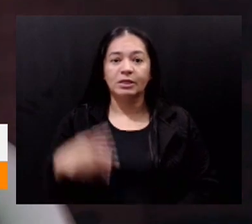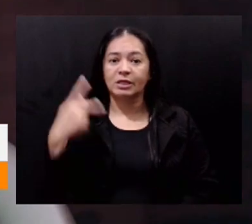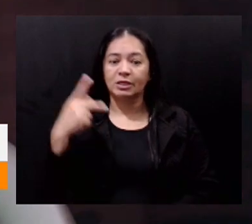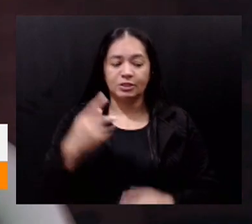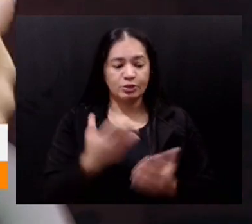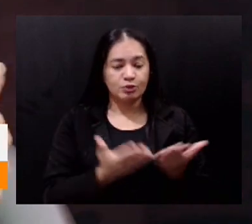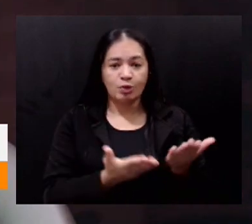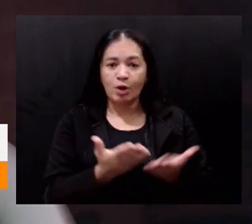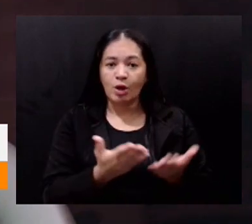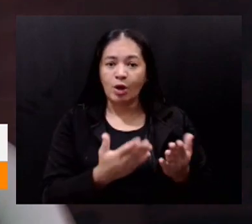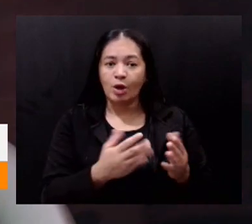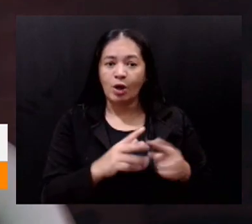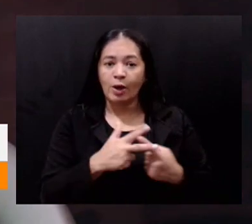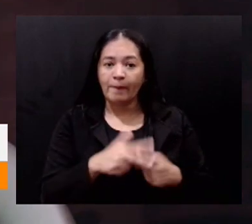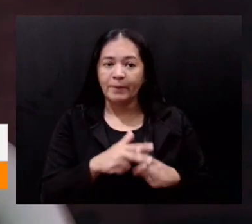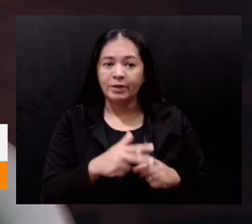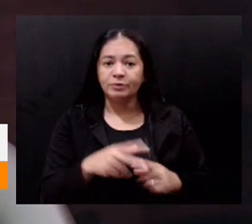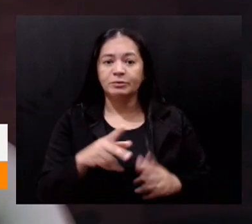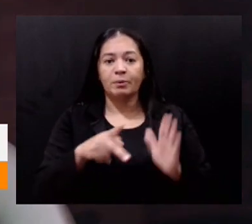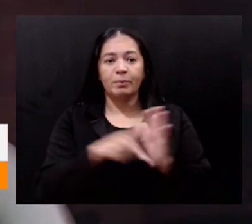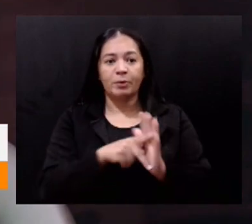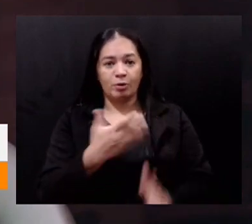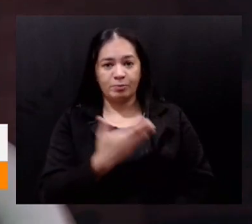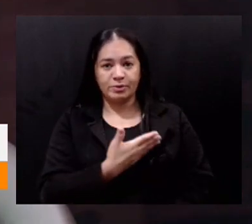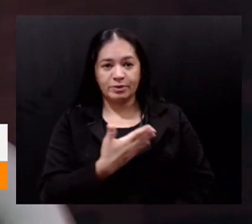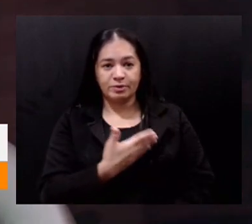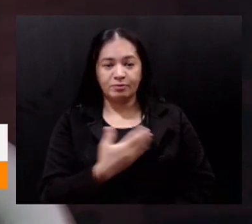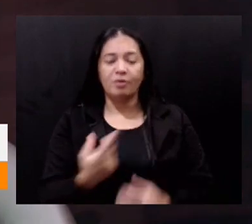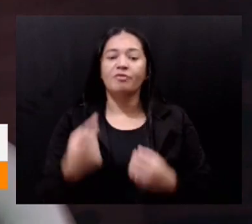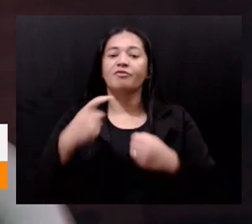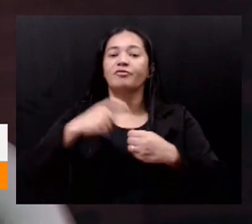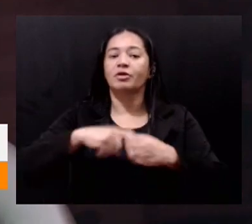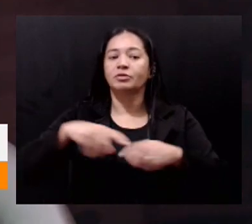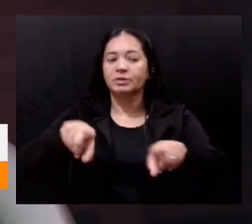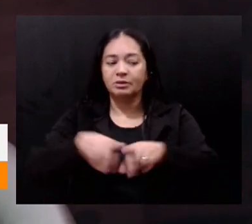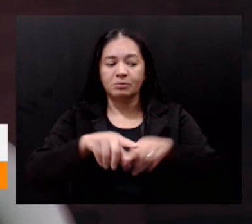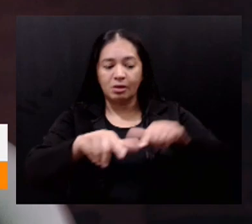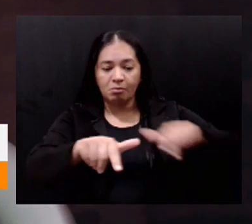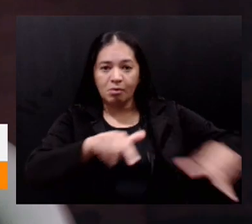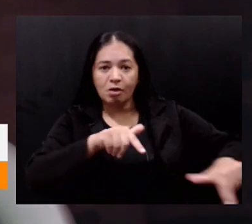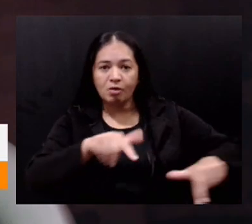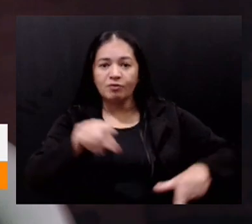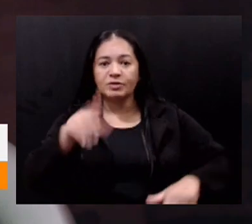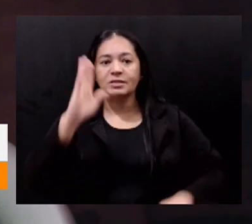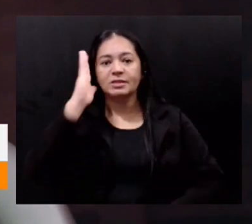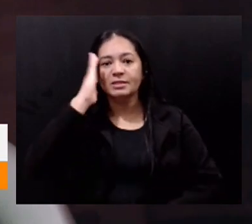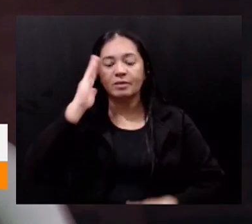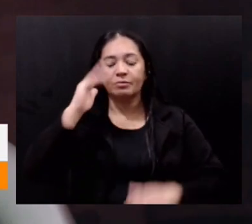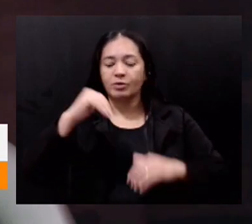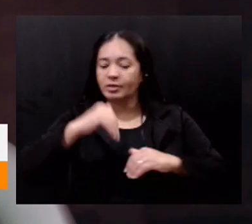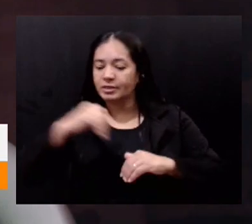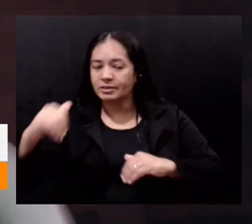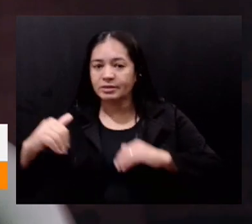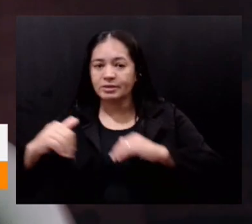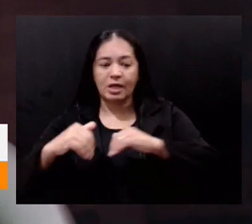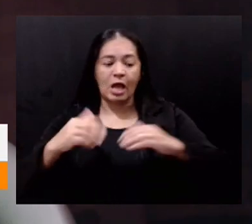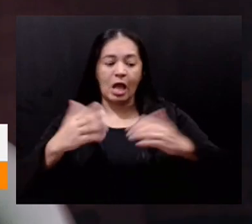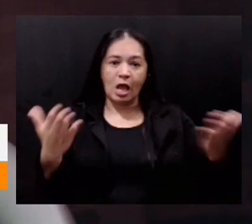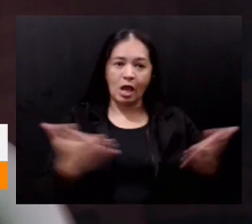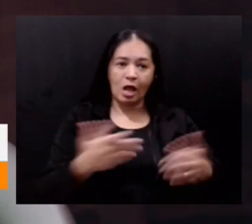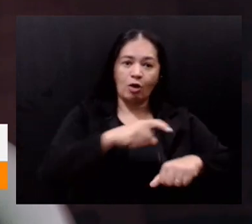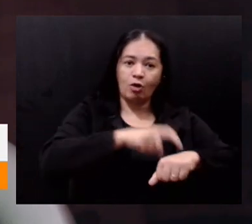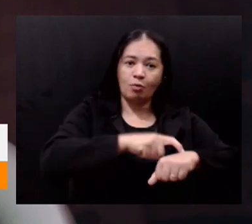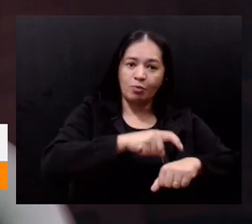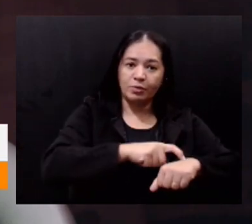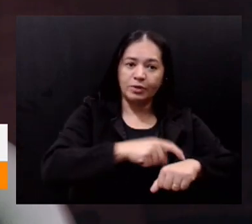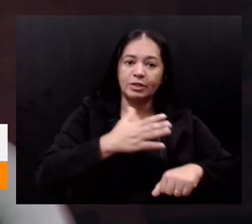falando, mas ela retoma também tanto para o trabalho, é você saber separar. Neste momento agora, eu estou no meu perfil profissional, a